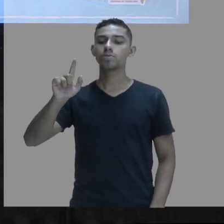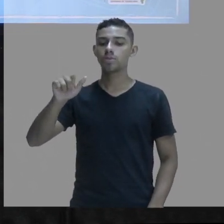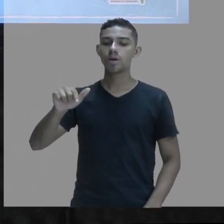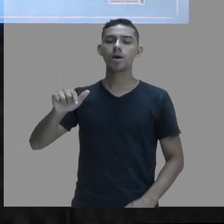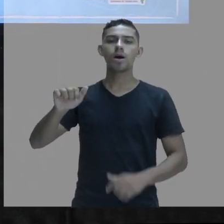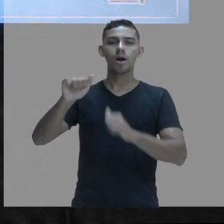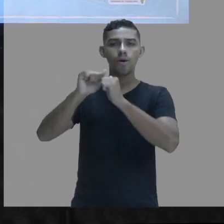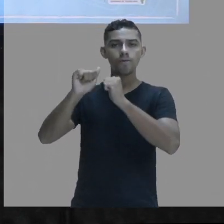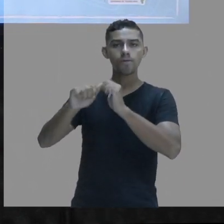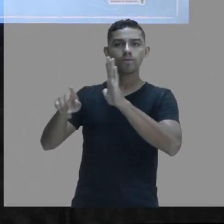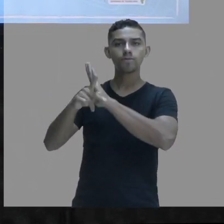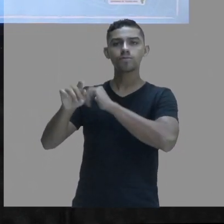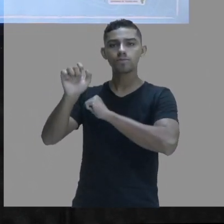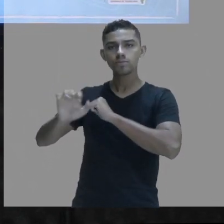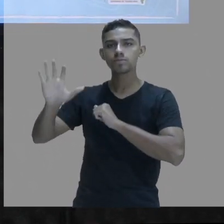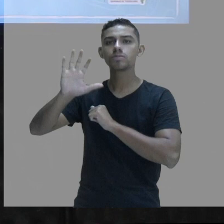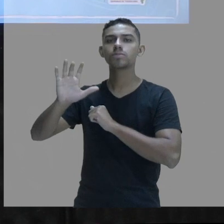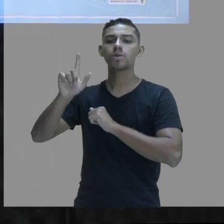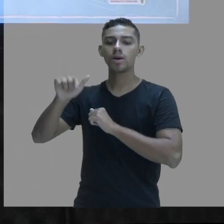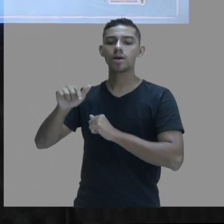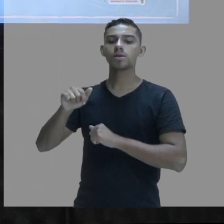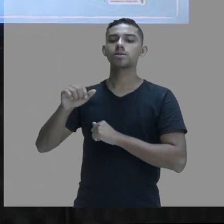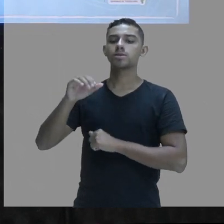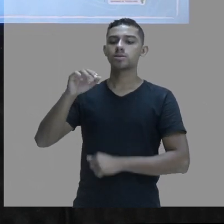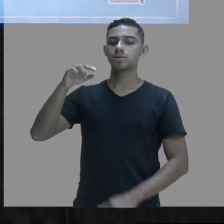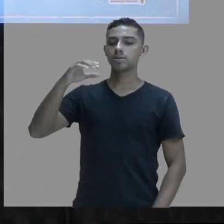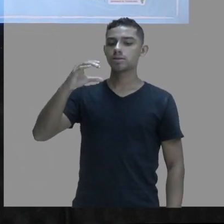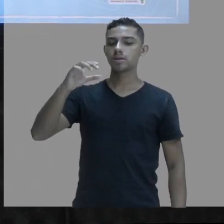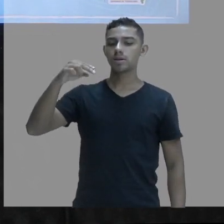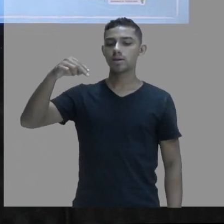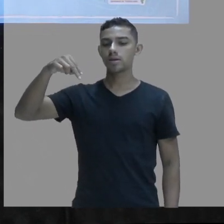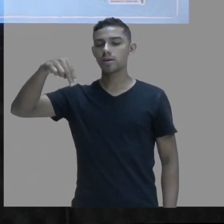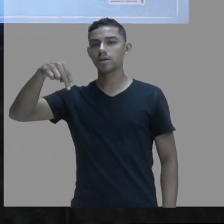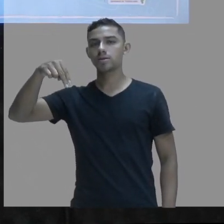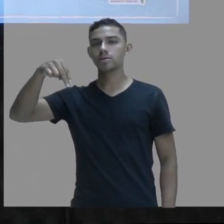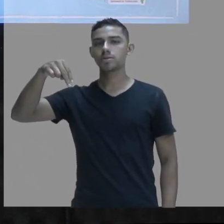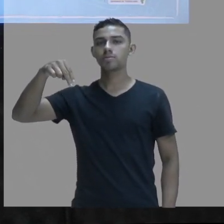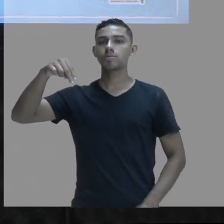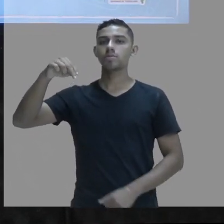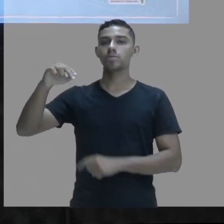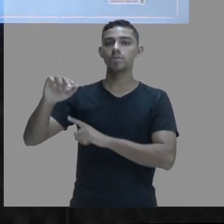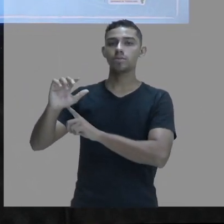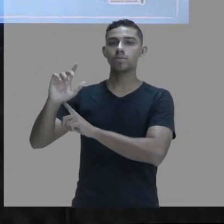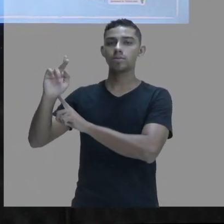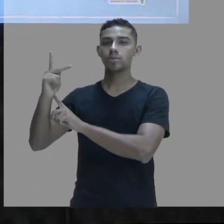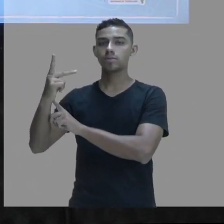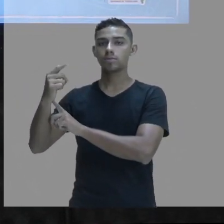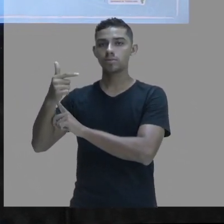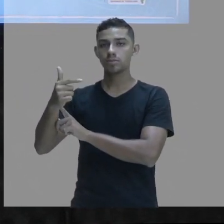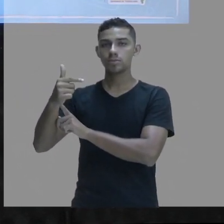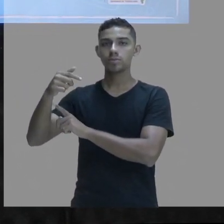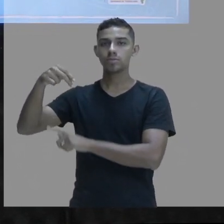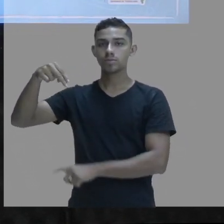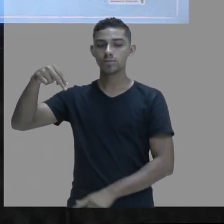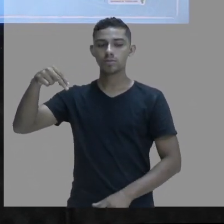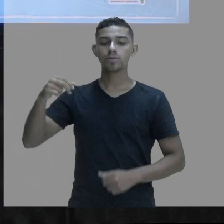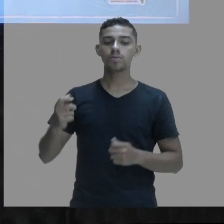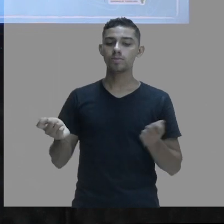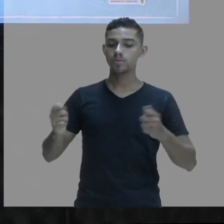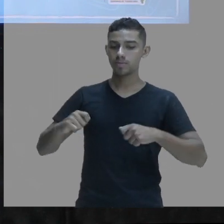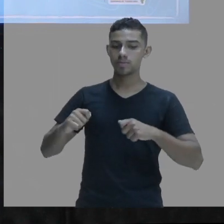CnH2n, ou seja, eu vou apresentar sempre o dobro de hidrogênios em relação à quantidade de